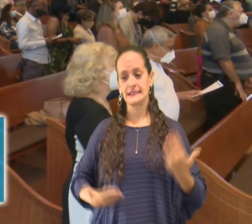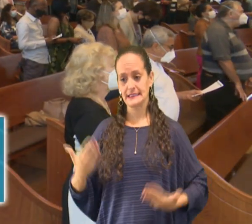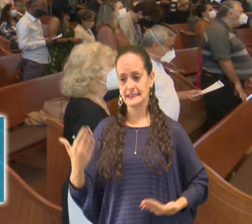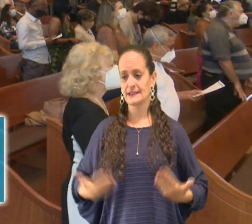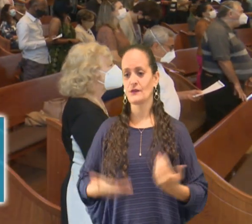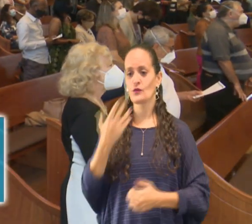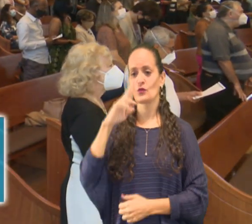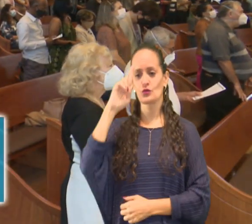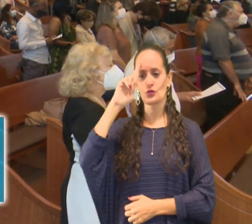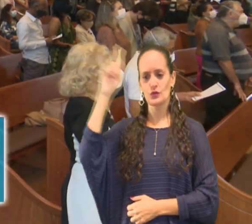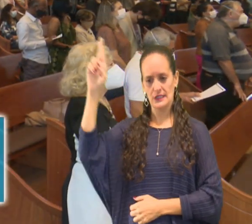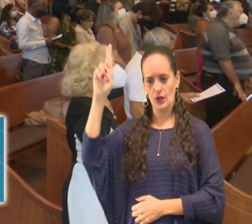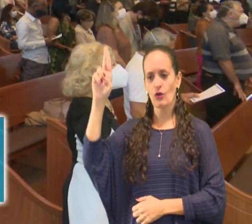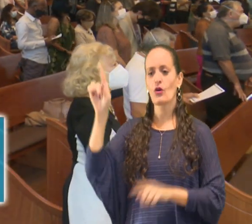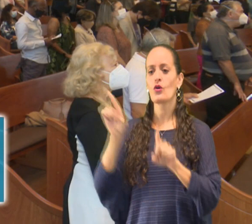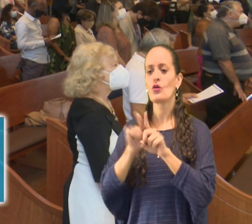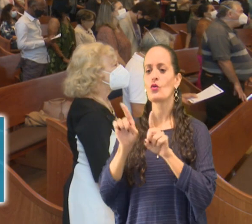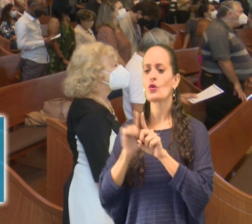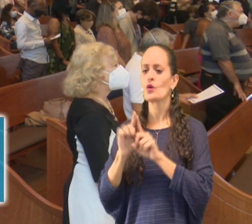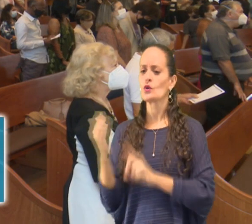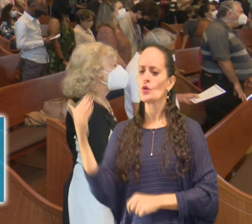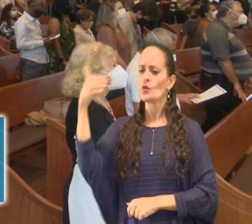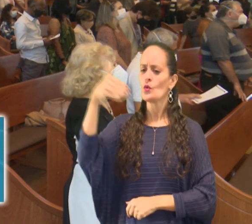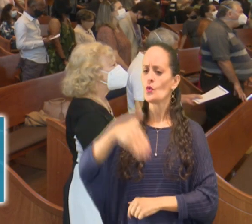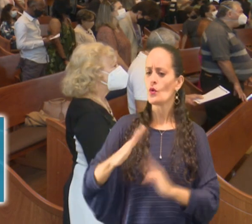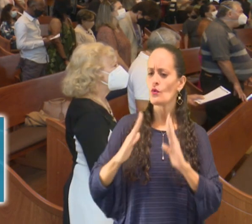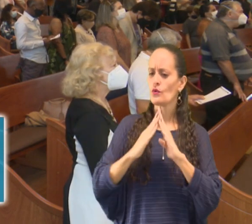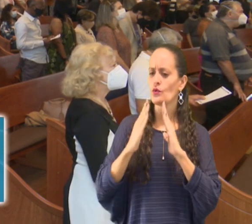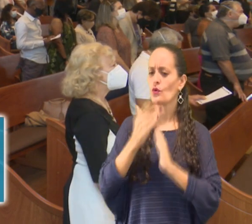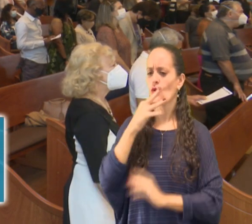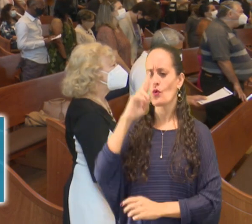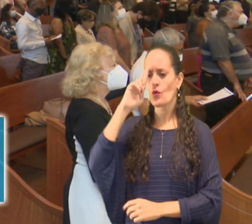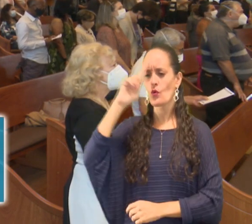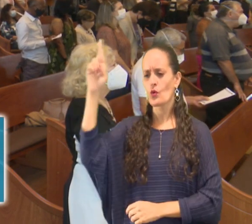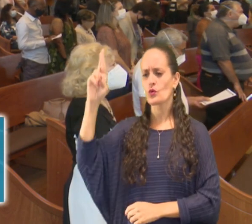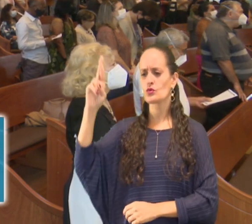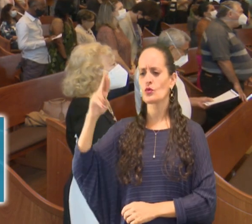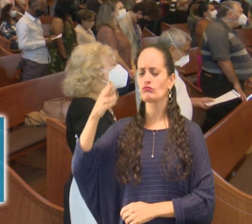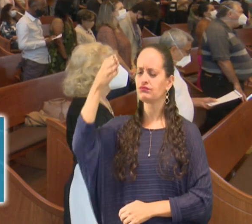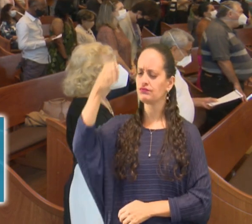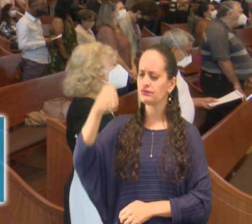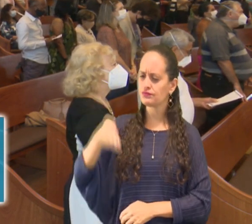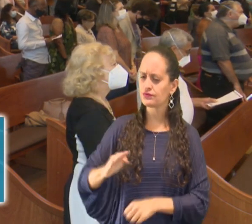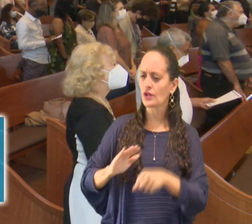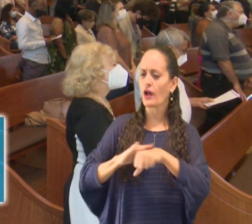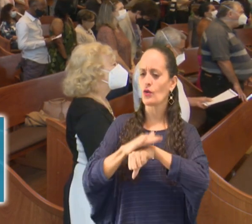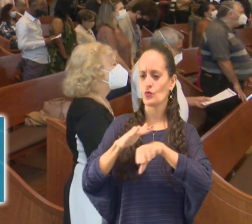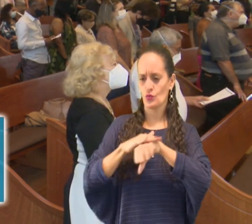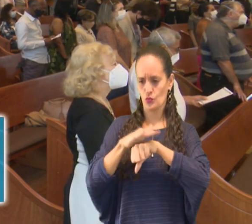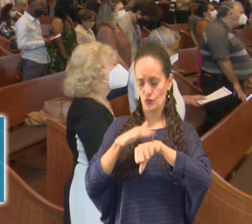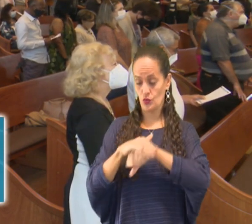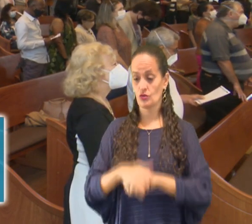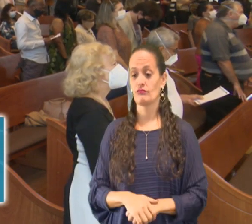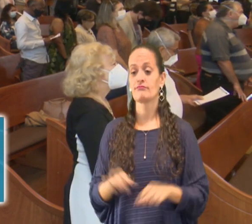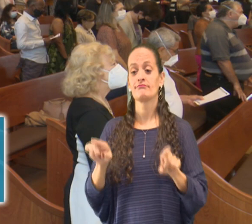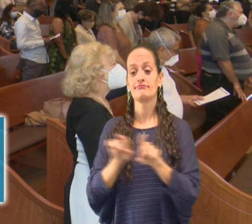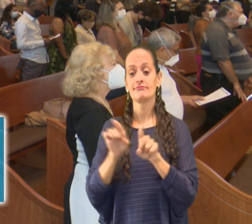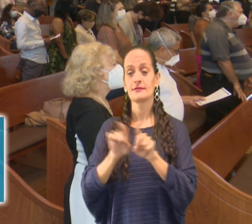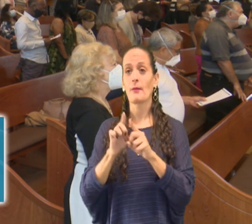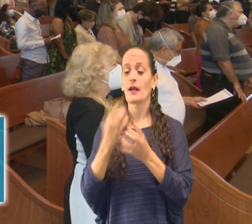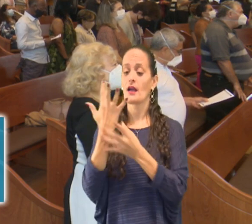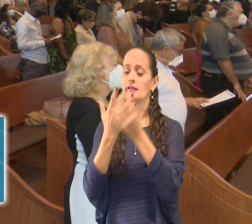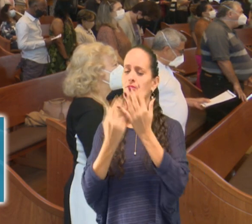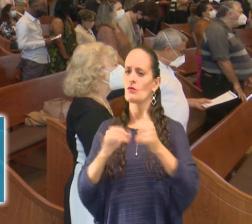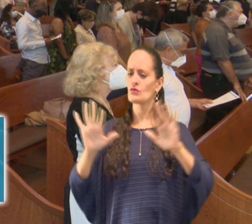do Senhor, que assistis na casa do Senhor nas horas da noite. Erguei